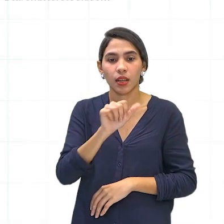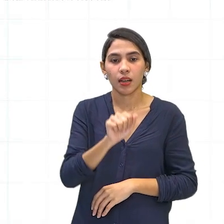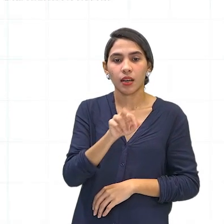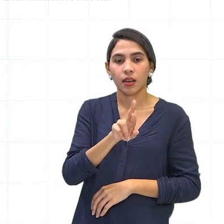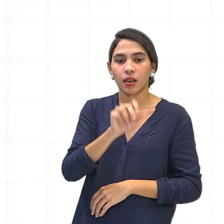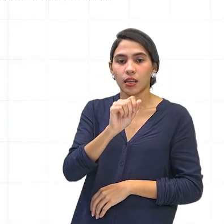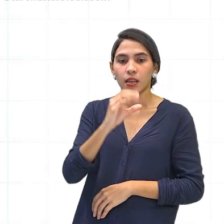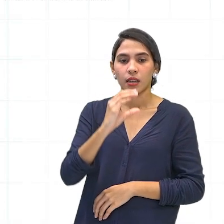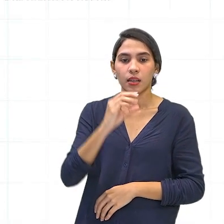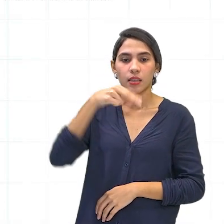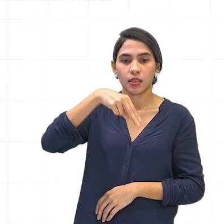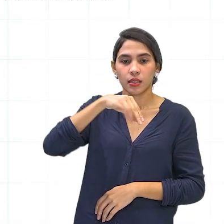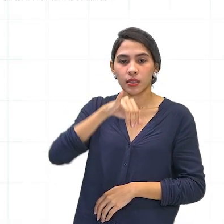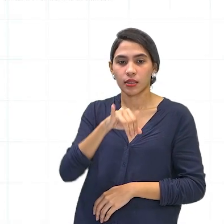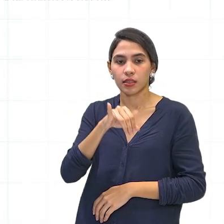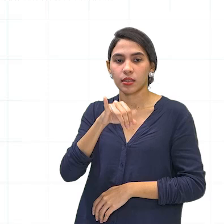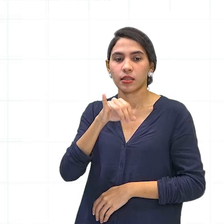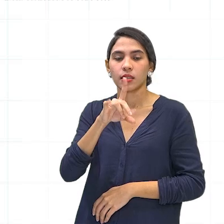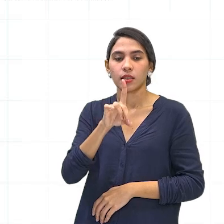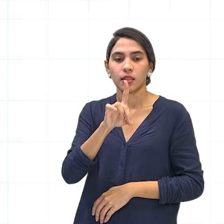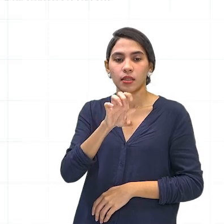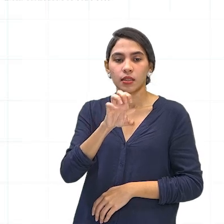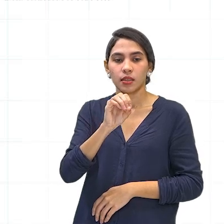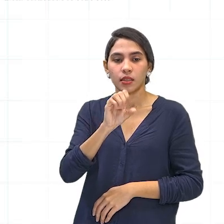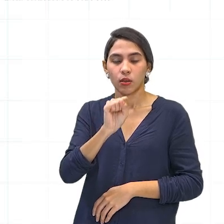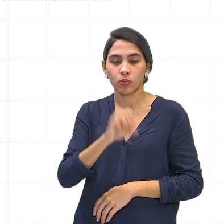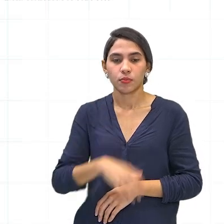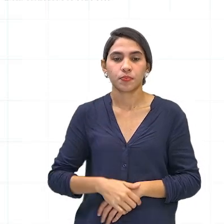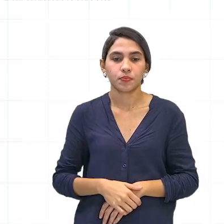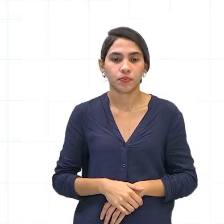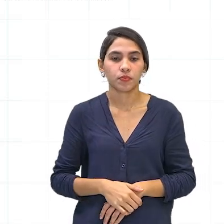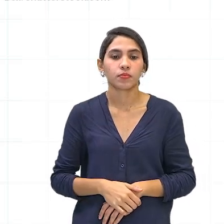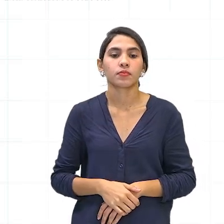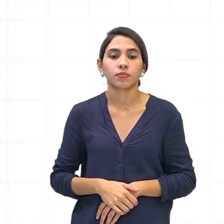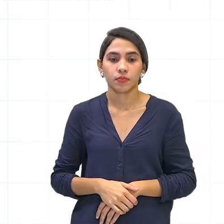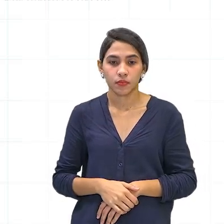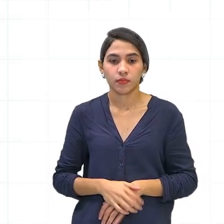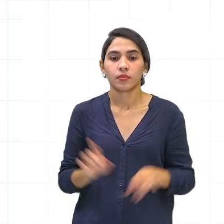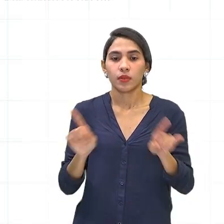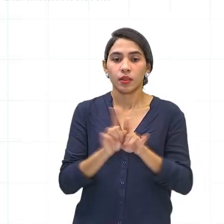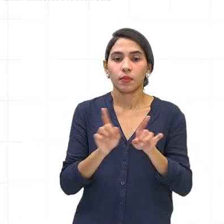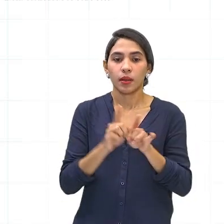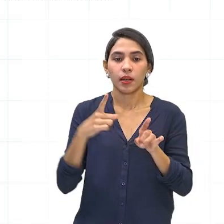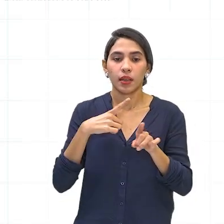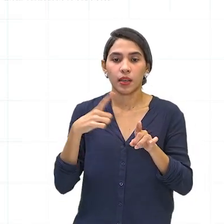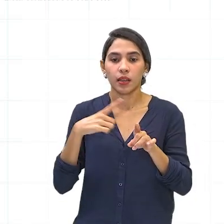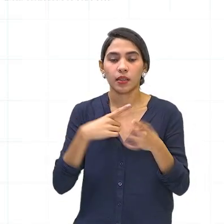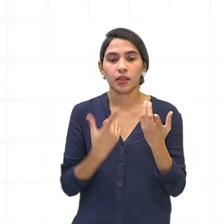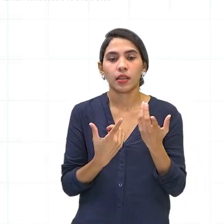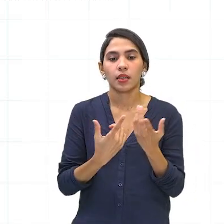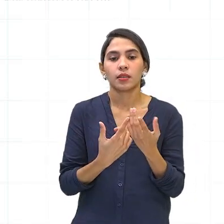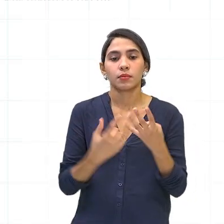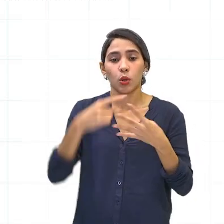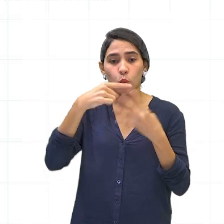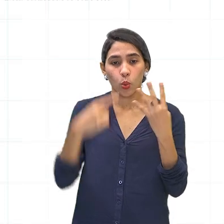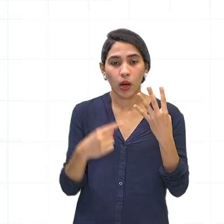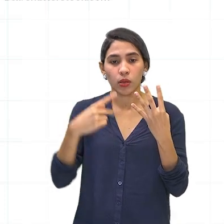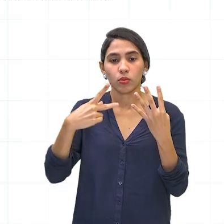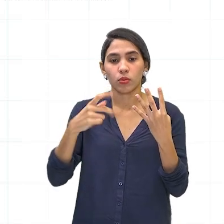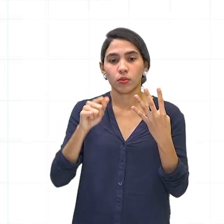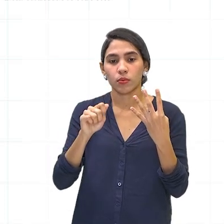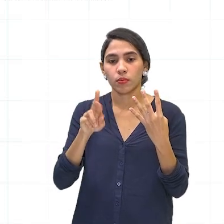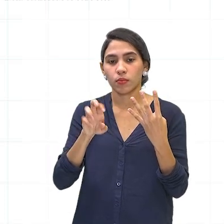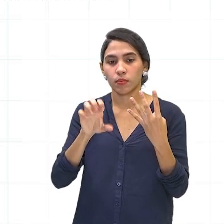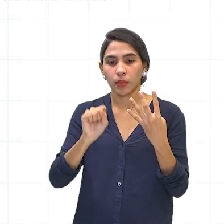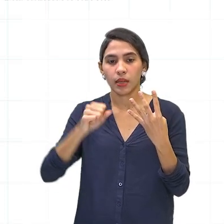aracnídeos, outro grupo aí de animais artrópodes. Os aracnídeos possuem 4 pares de patas locomotoras, um